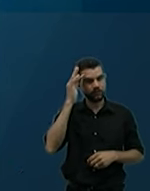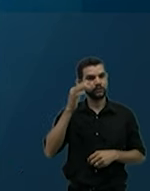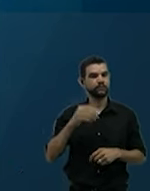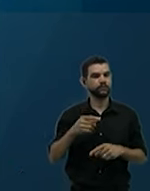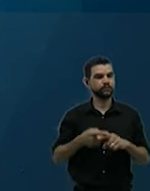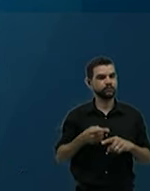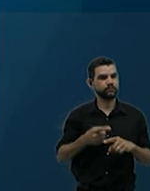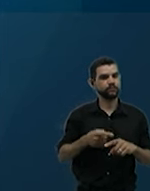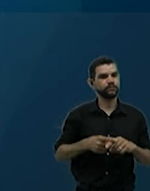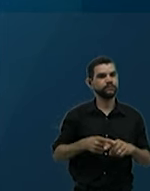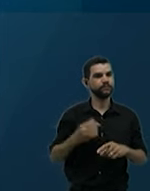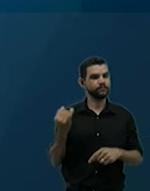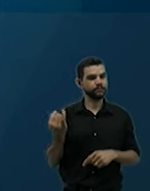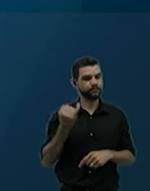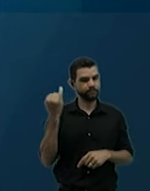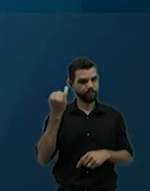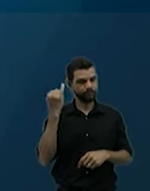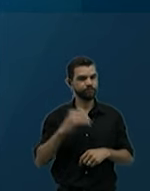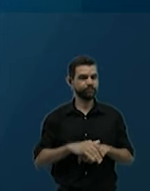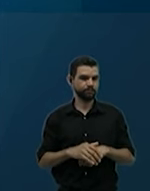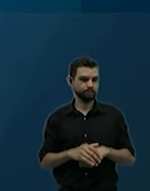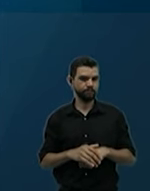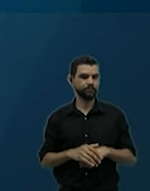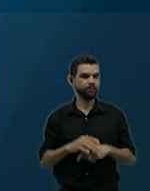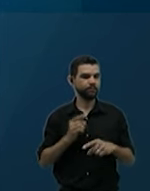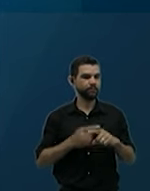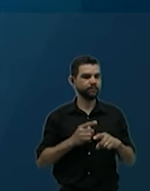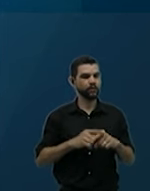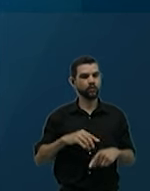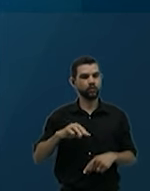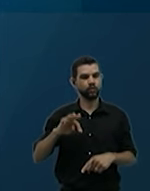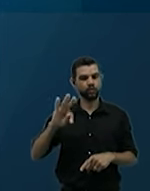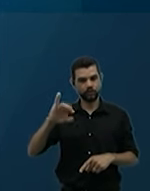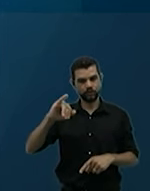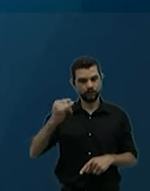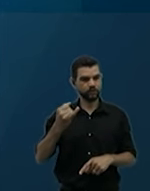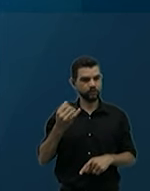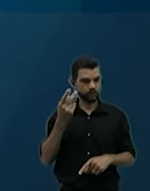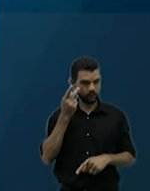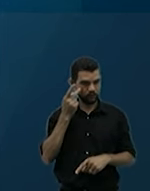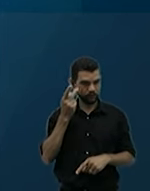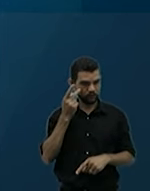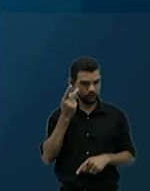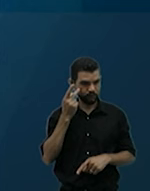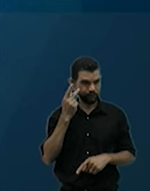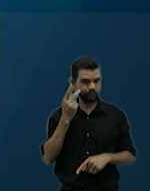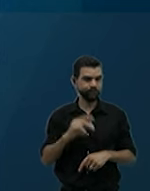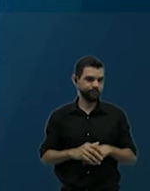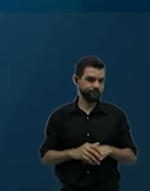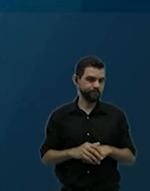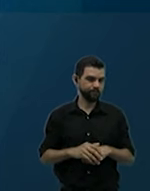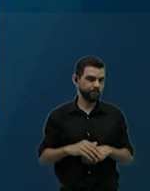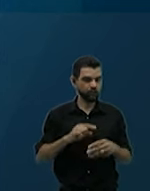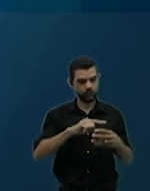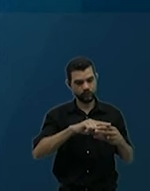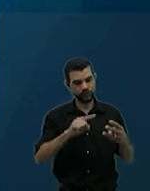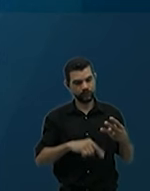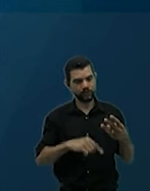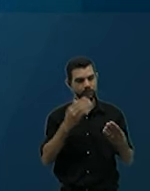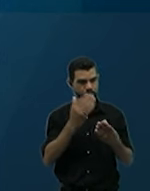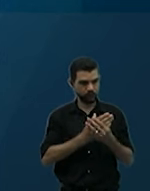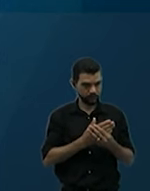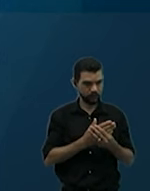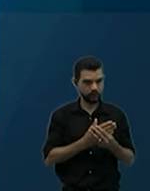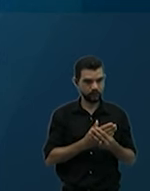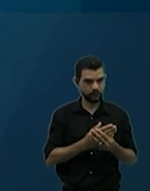que o TJ de São Paulo, eu prego esses exemplos já entrando nos três casos, como eu falei, só vou mencionar um pouco mais esses três casos que foram afetados, porque